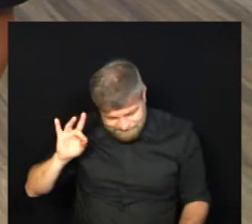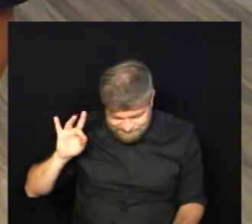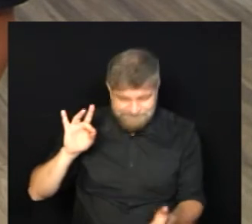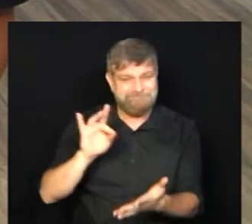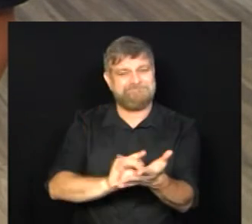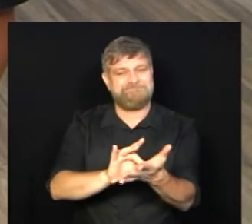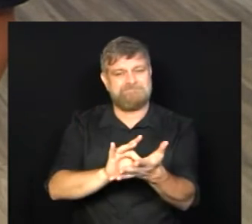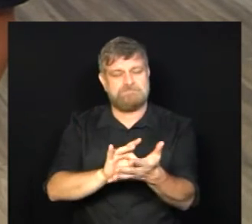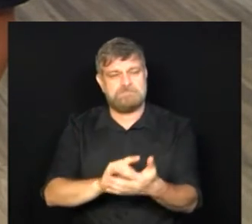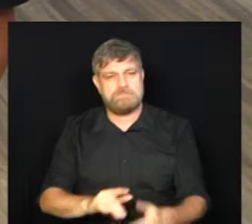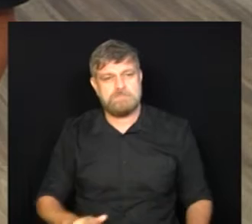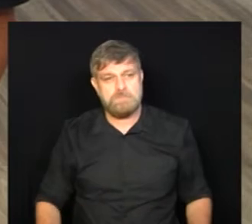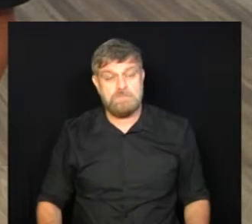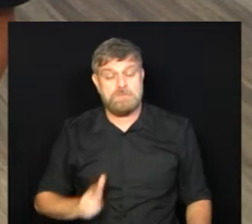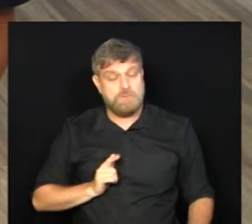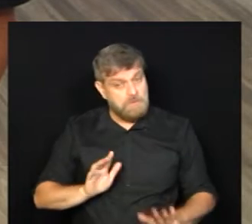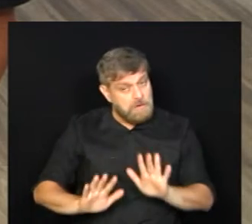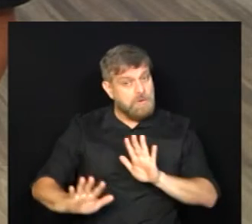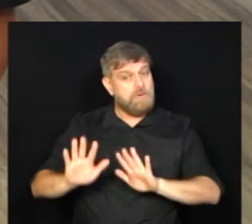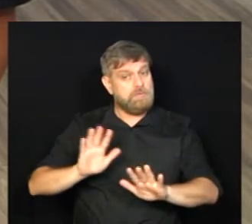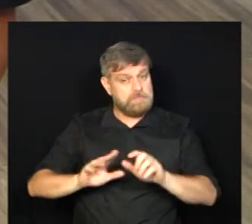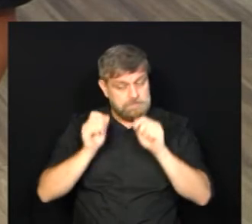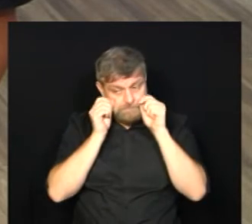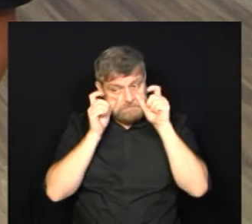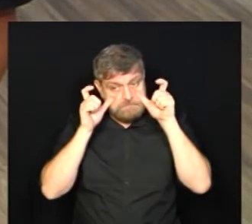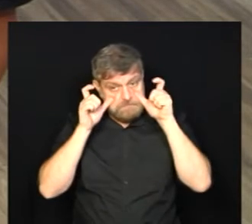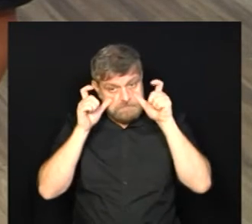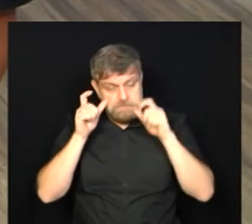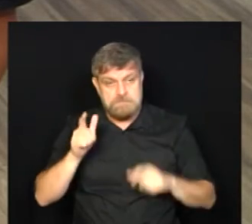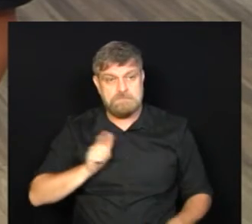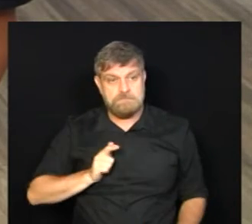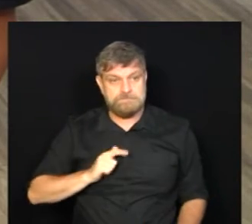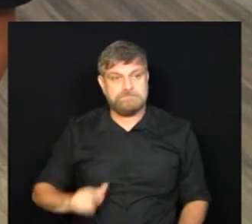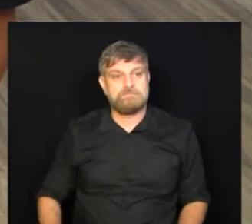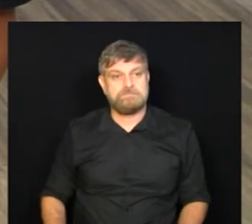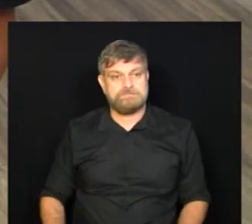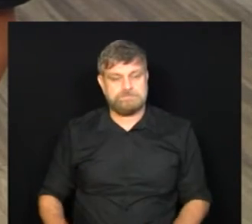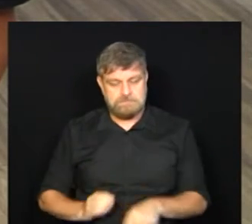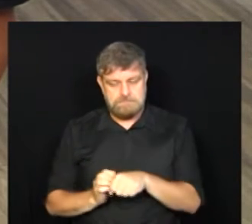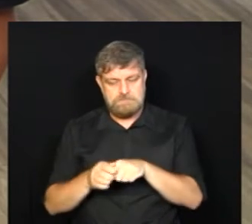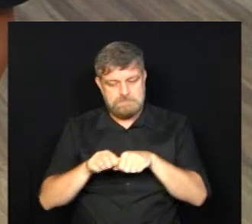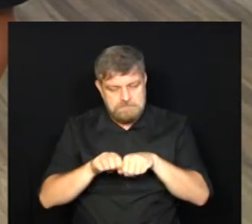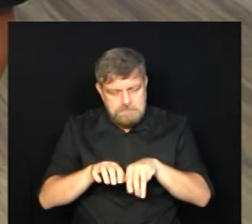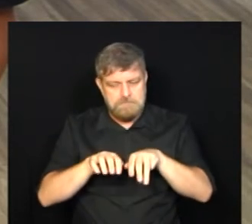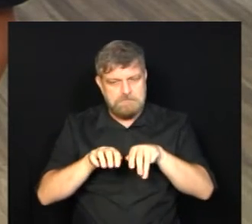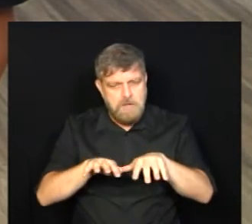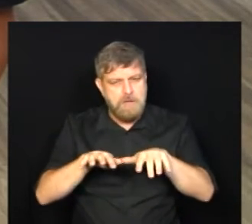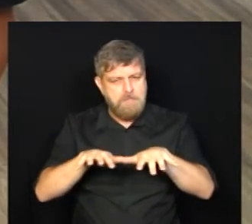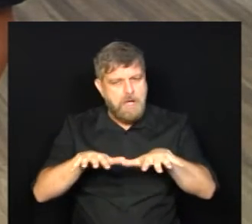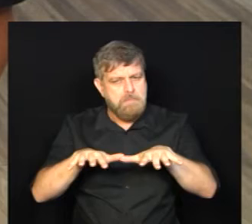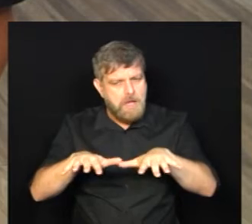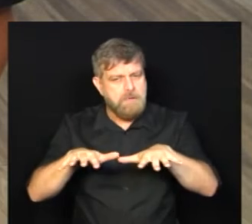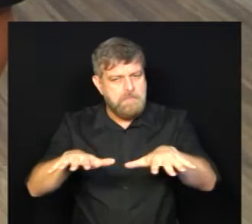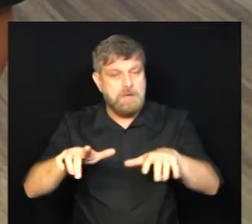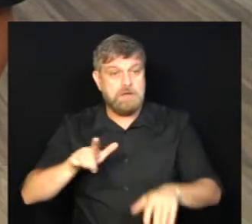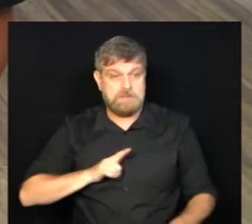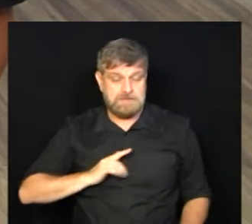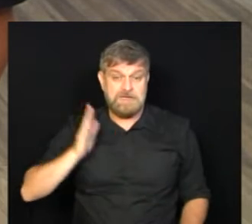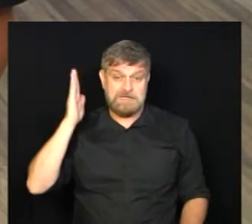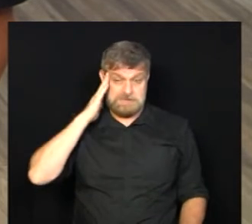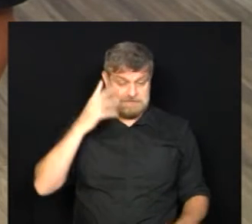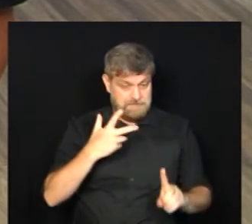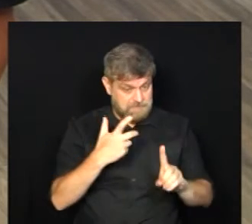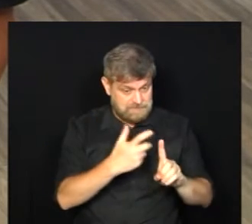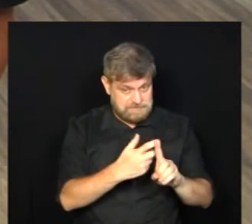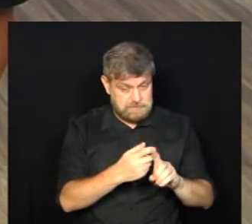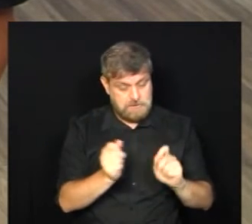se contaminaram. Então, é para você ter a noção em casa que a doença ela continua avançando, mesmo com notícias positivas em